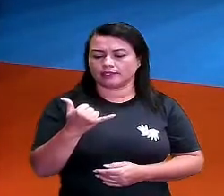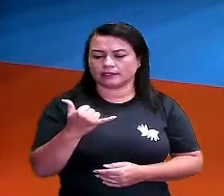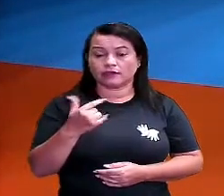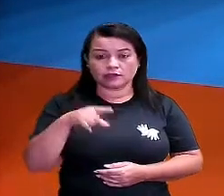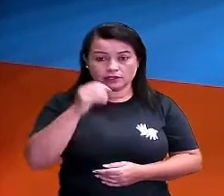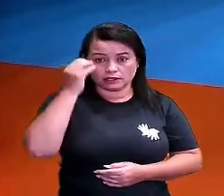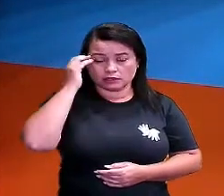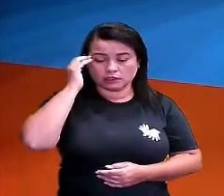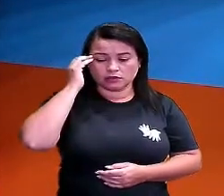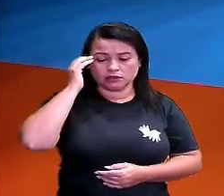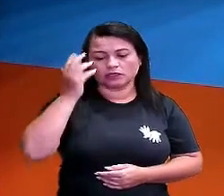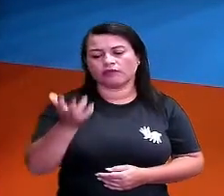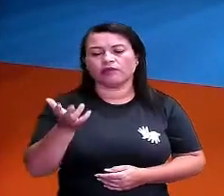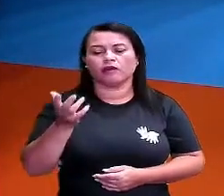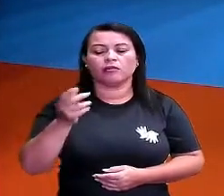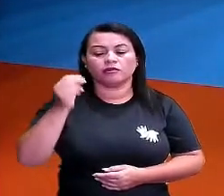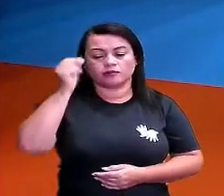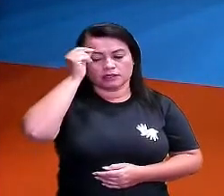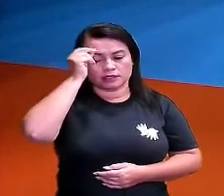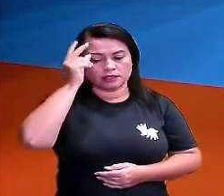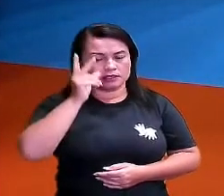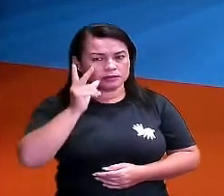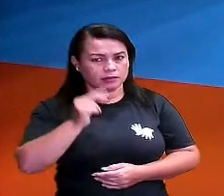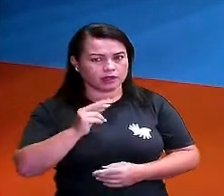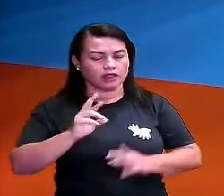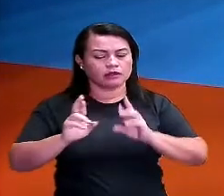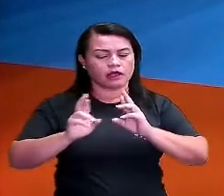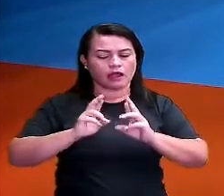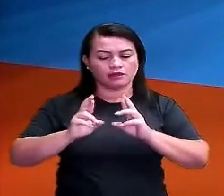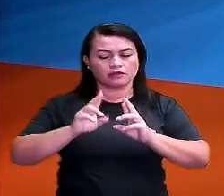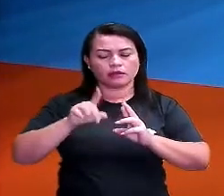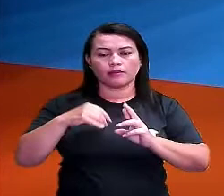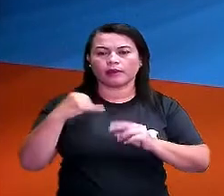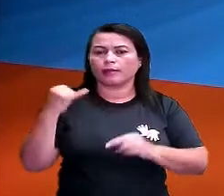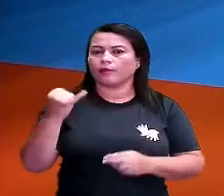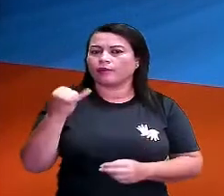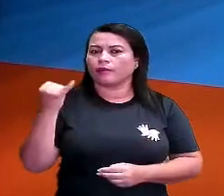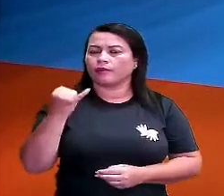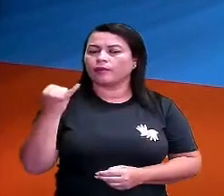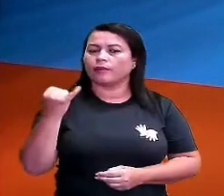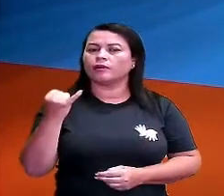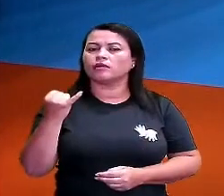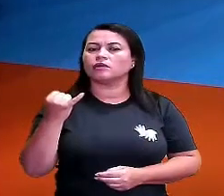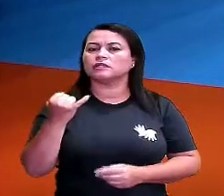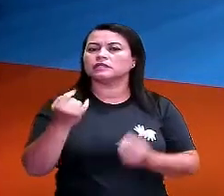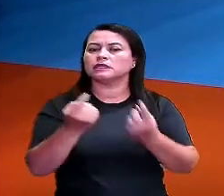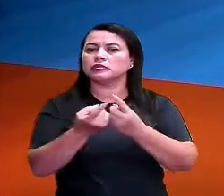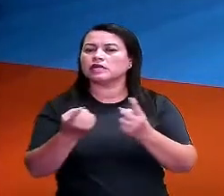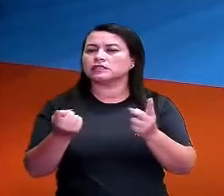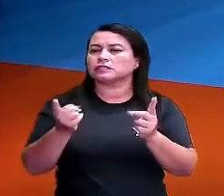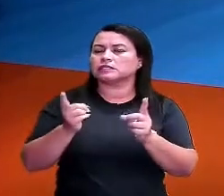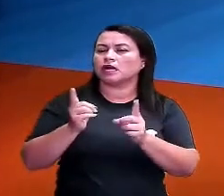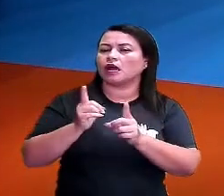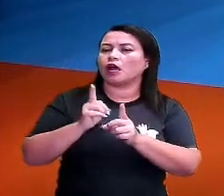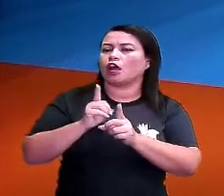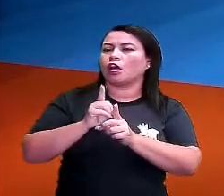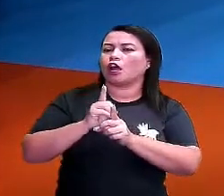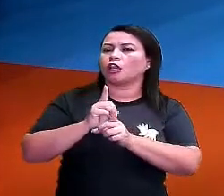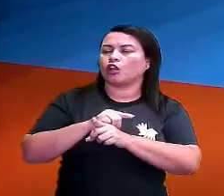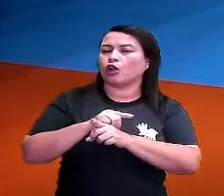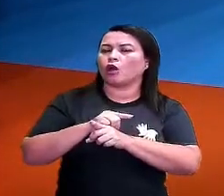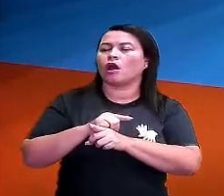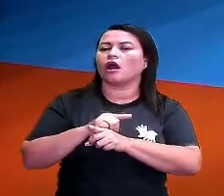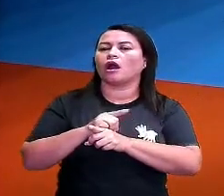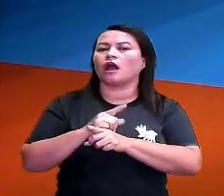Deu para entender? Então, se liga nessa relação que é bem importante, dessa inversão, né? Aí dentro